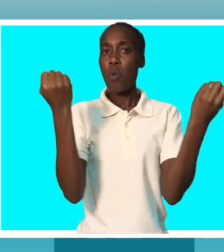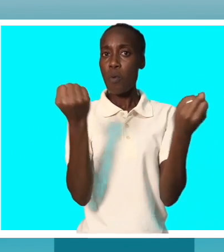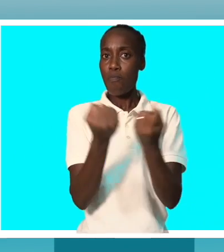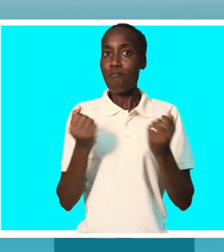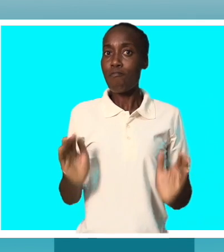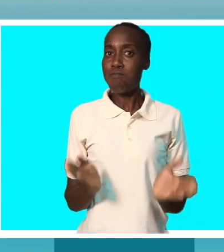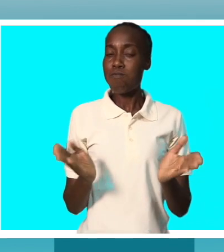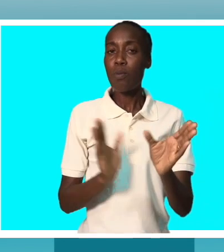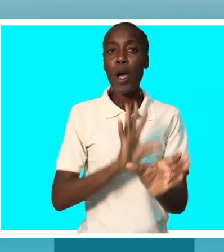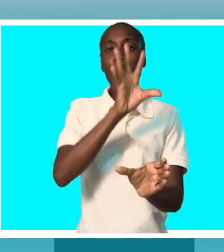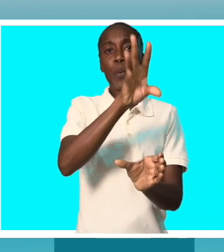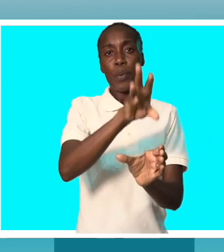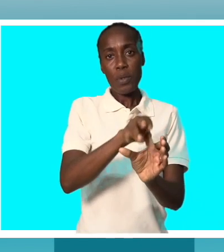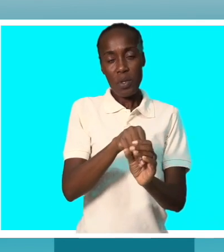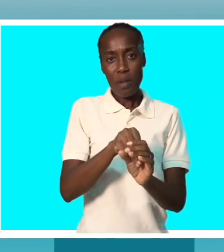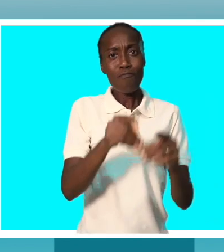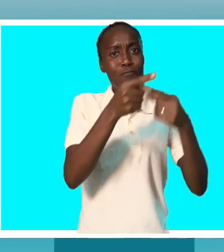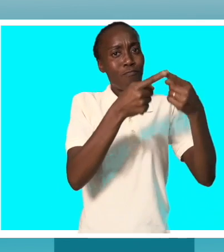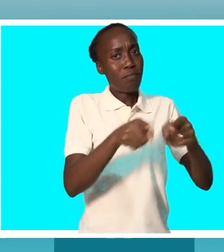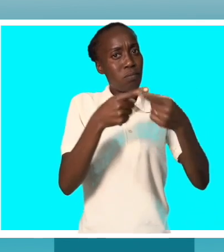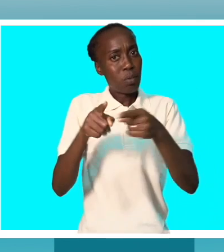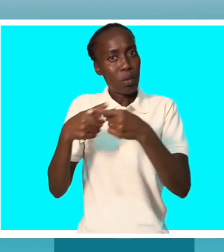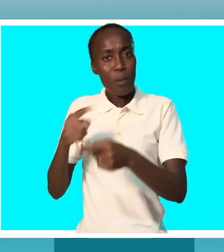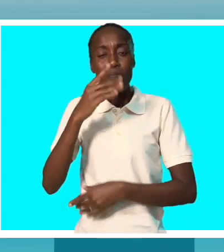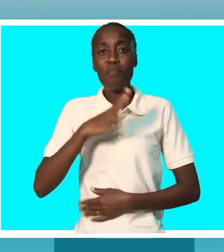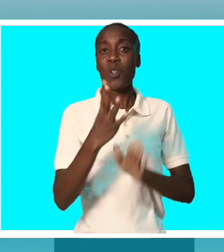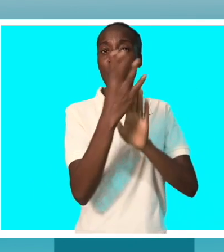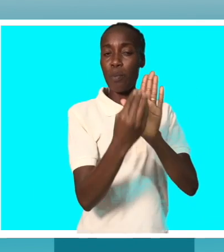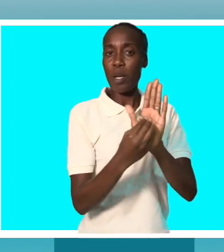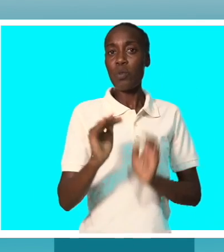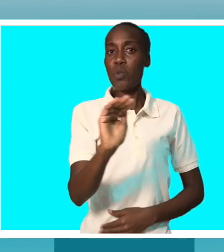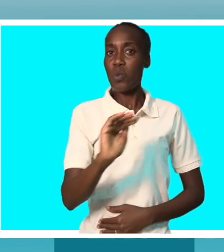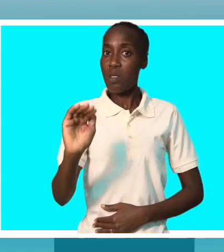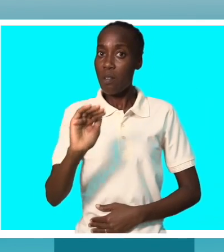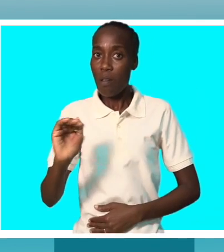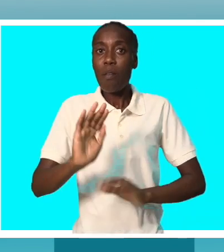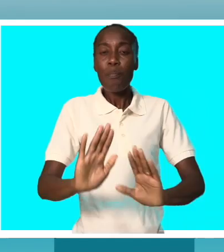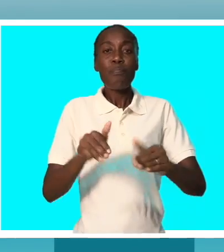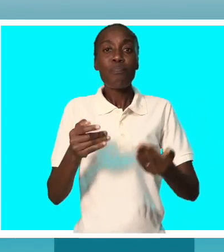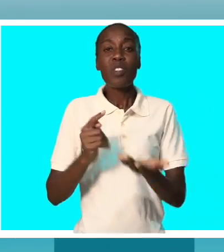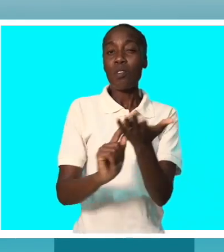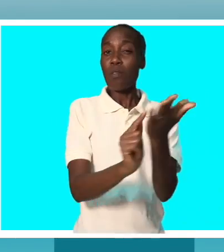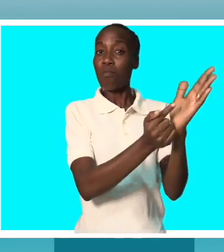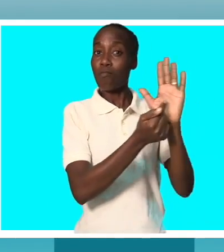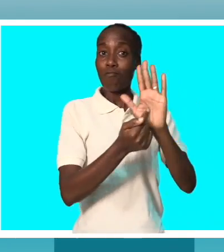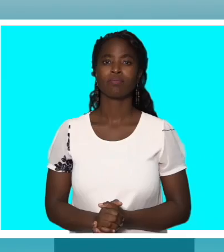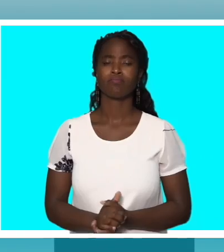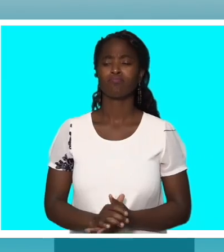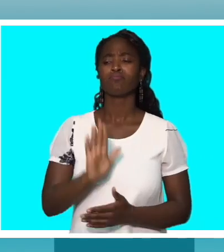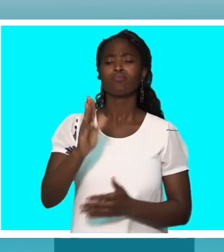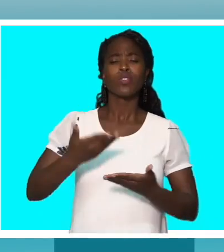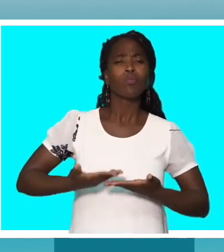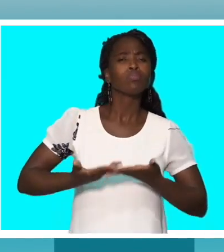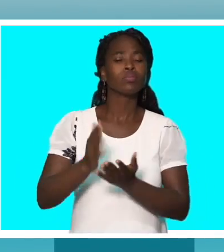organizacional, que promove a inclusão, a diversidade e o impacto social. A